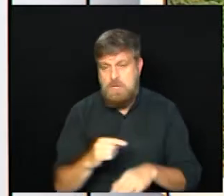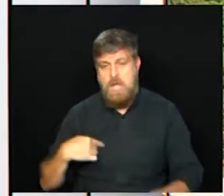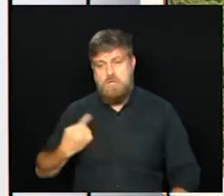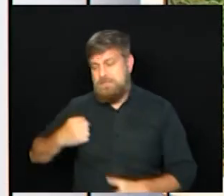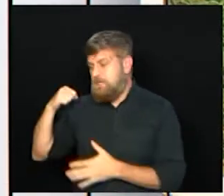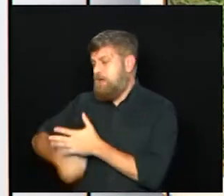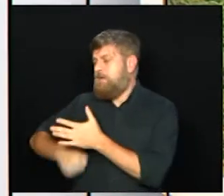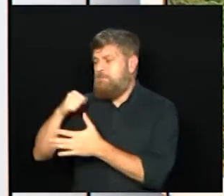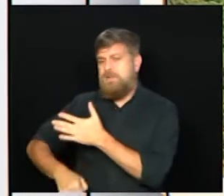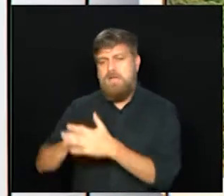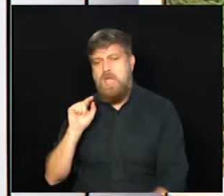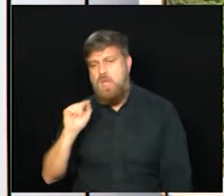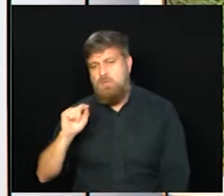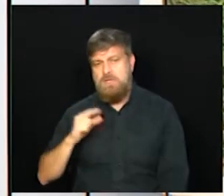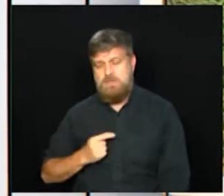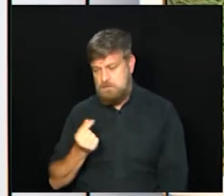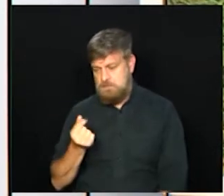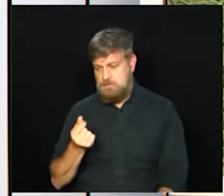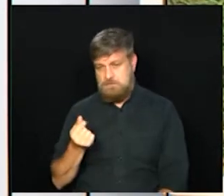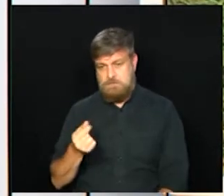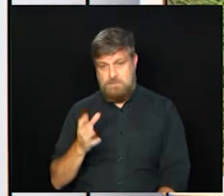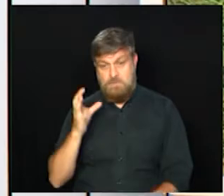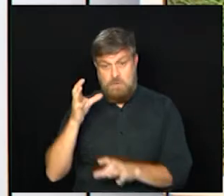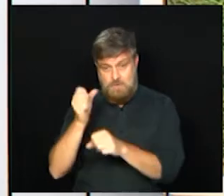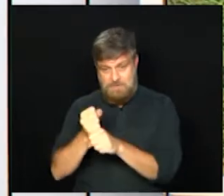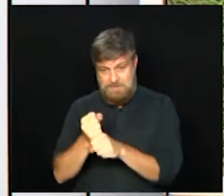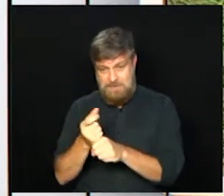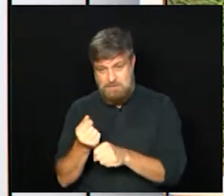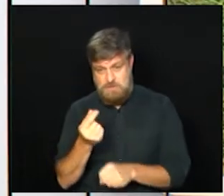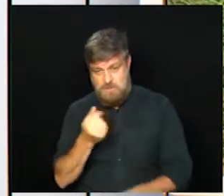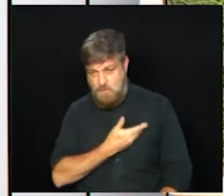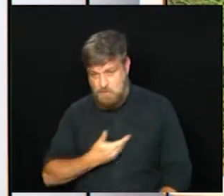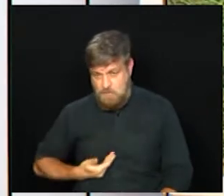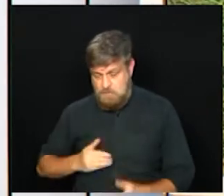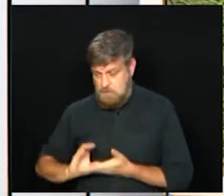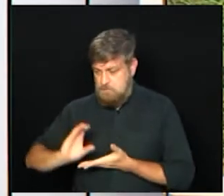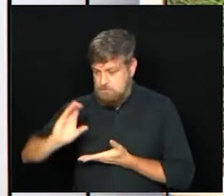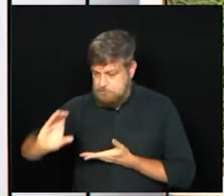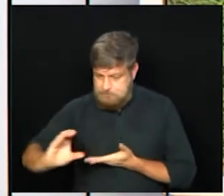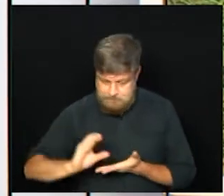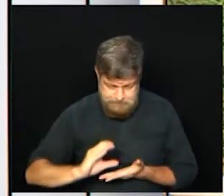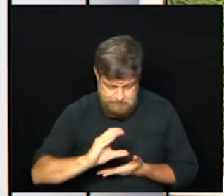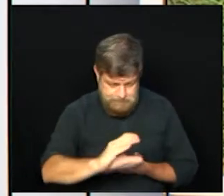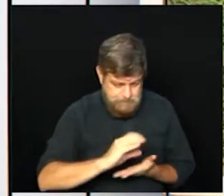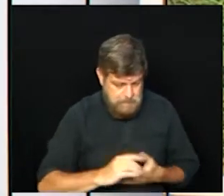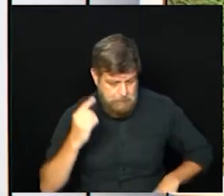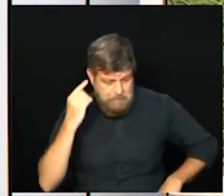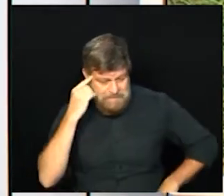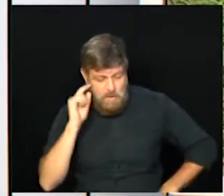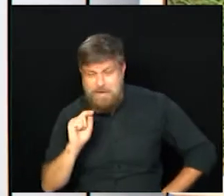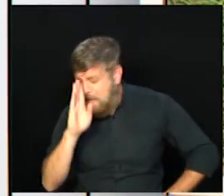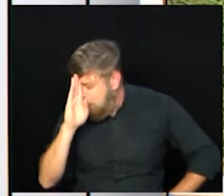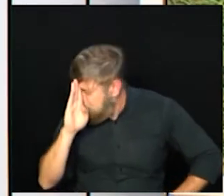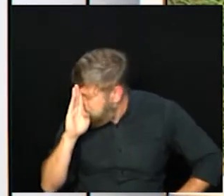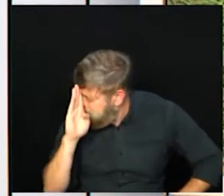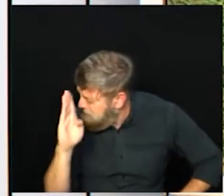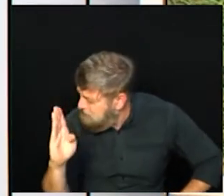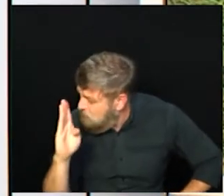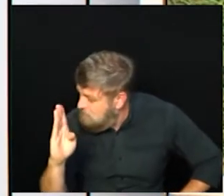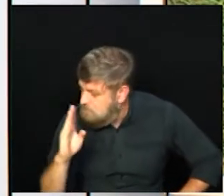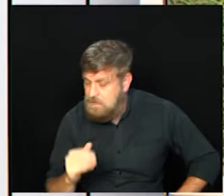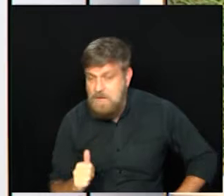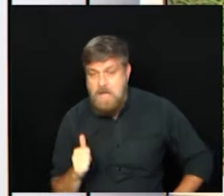briga é para que na distribuição orçamentária, quando você vai ter que pensar em investimento, quando você vai pensar o que é prioridade, a vida da